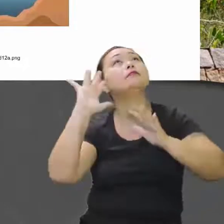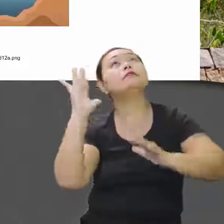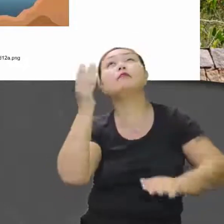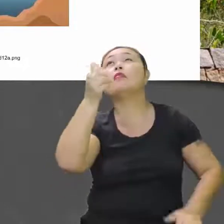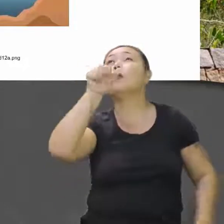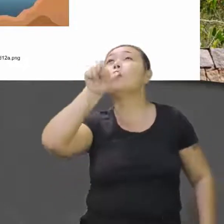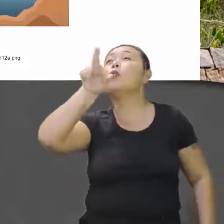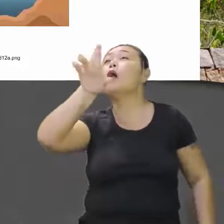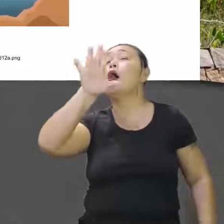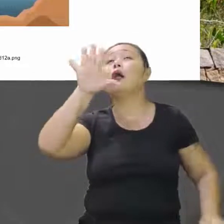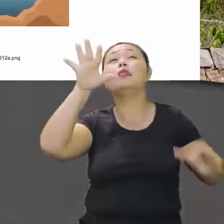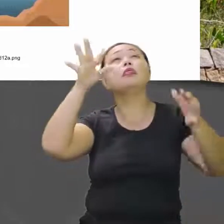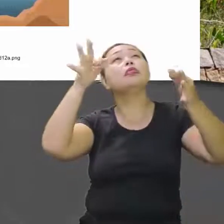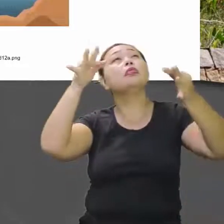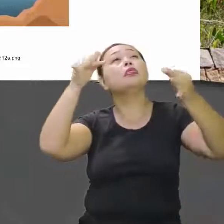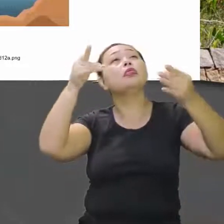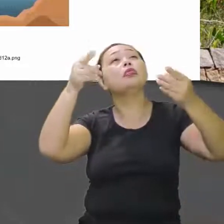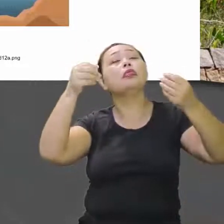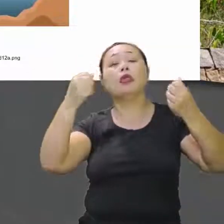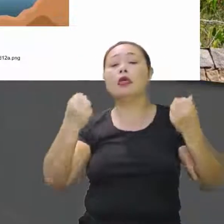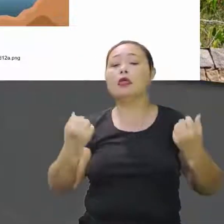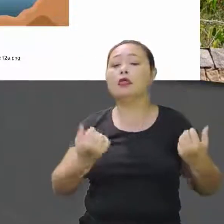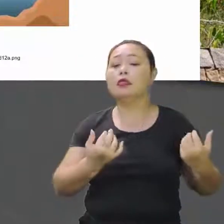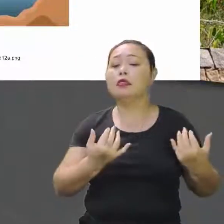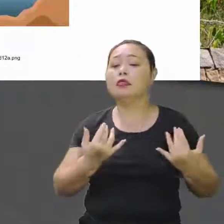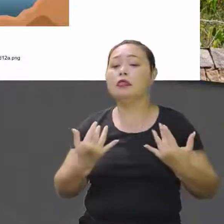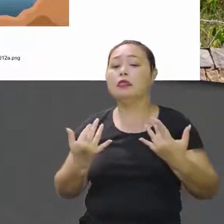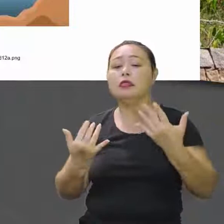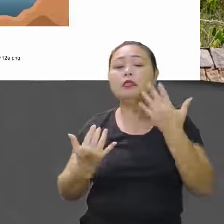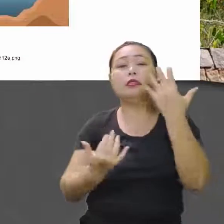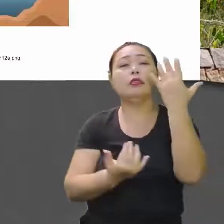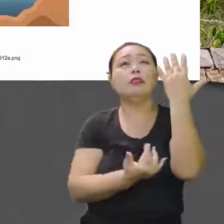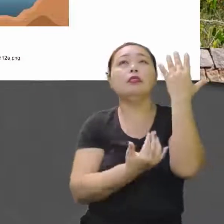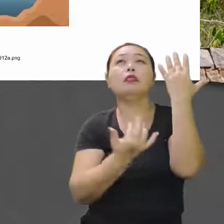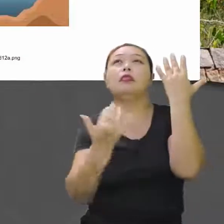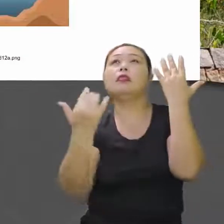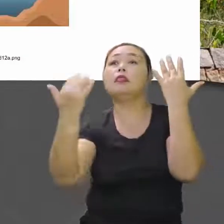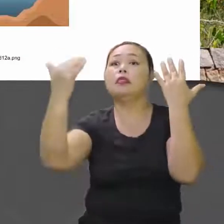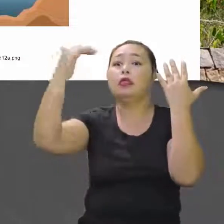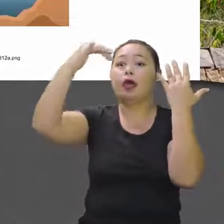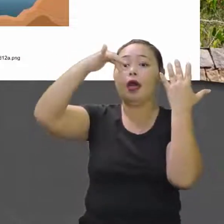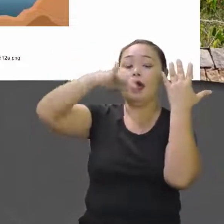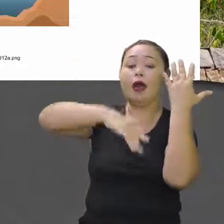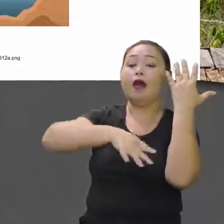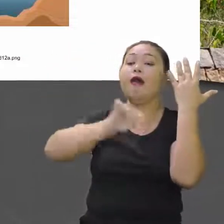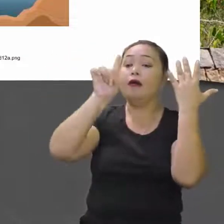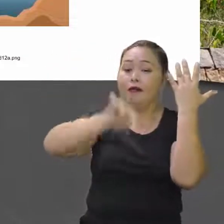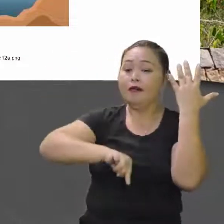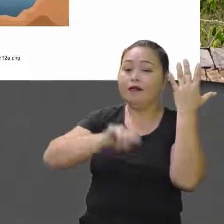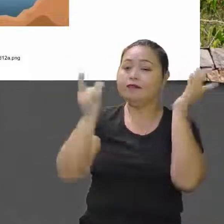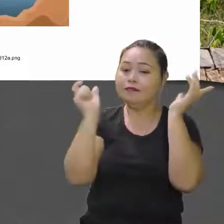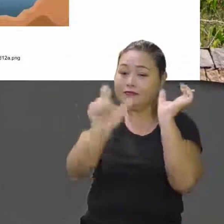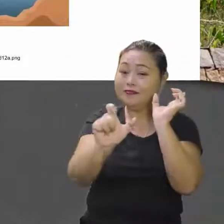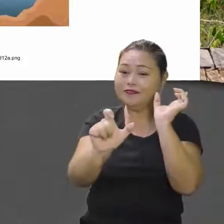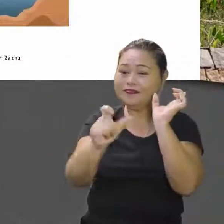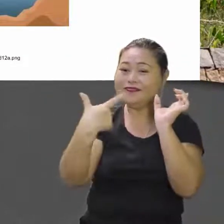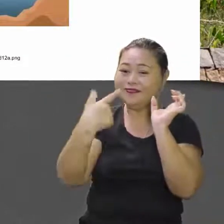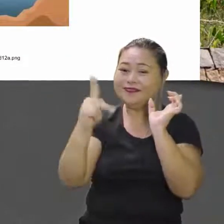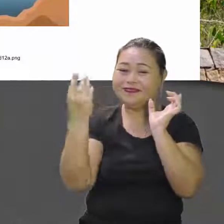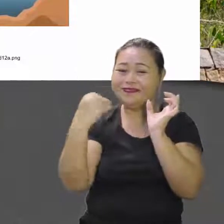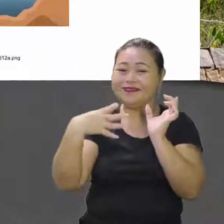ar, que recebe o nome de evapotranspiração. Olha como é bonito esse nome para você botar no seu filho.